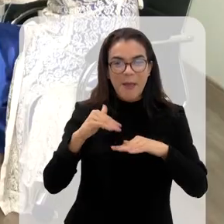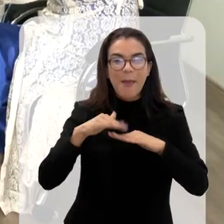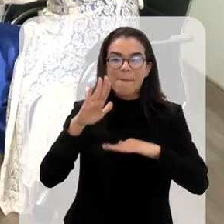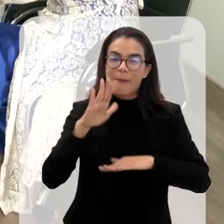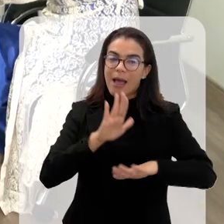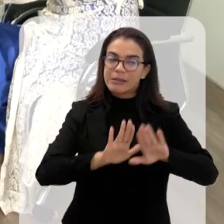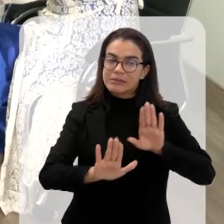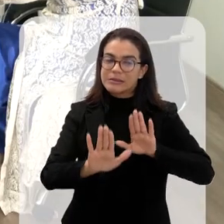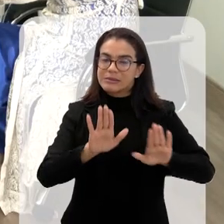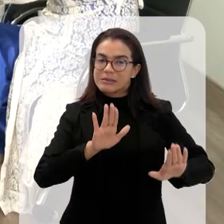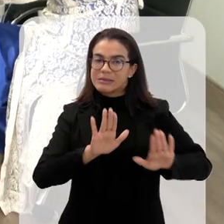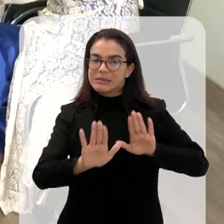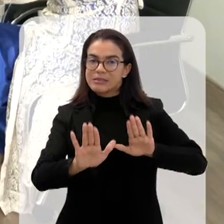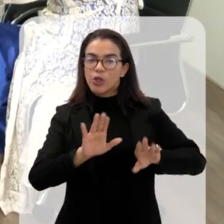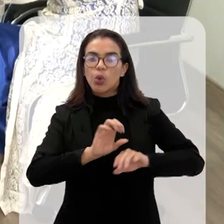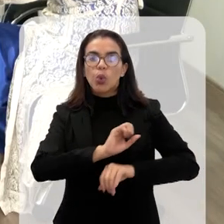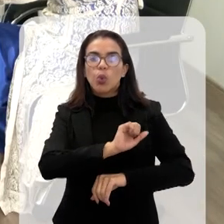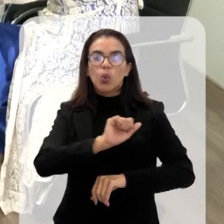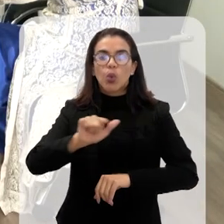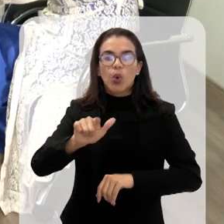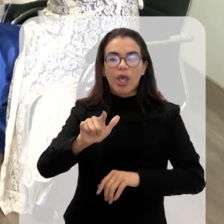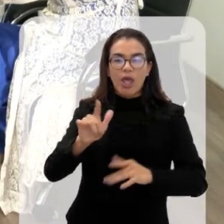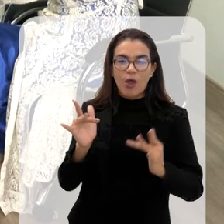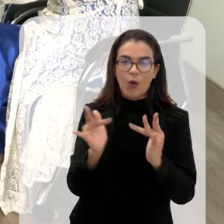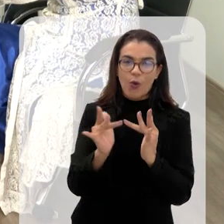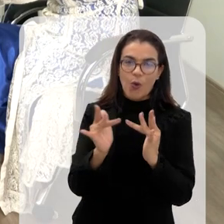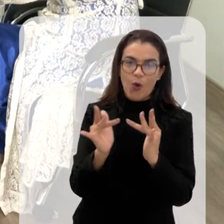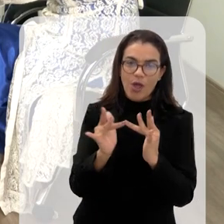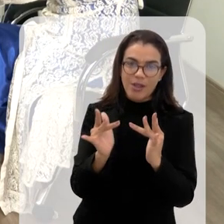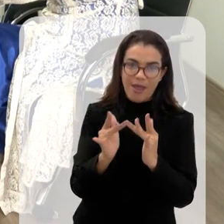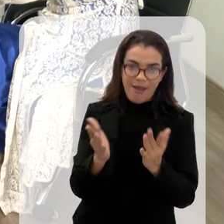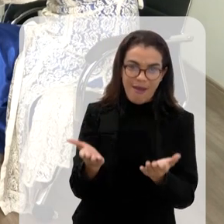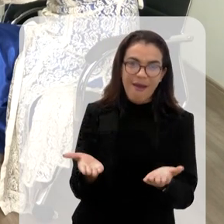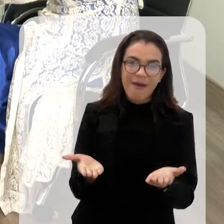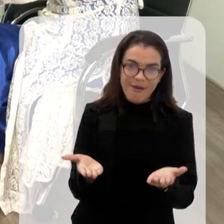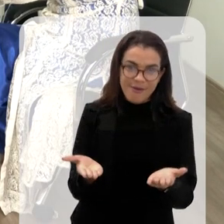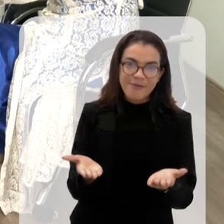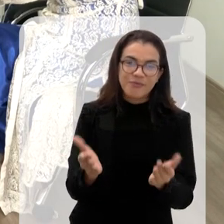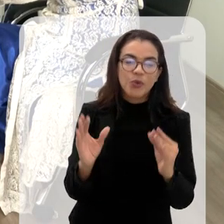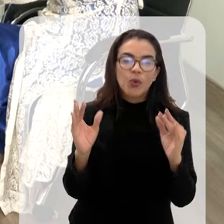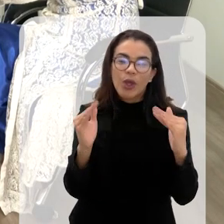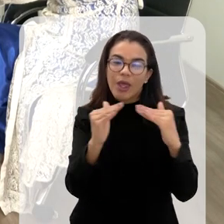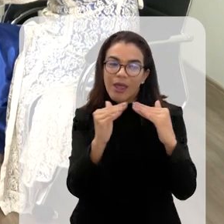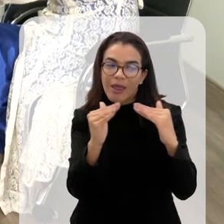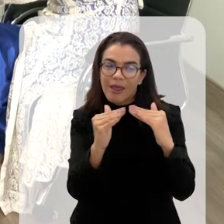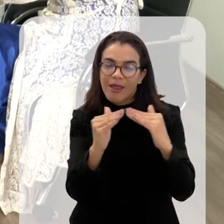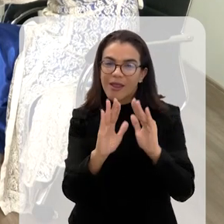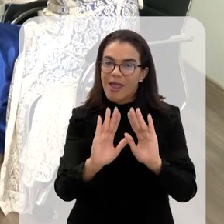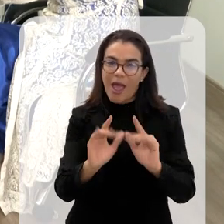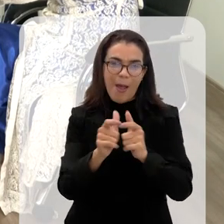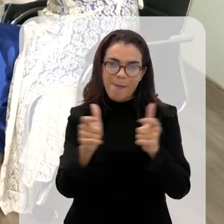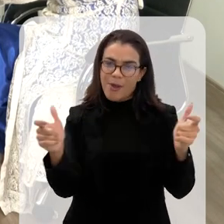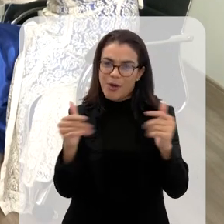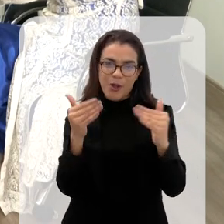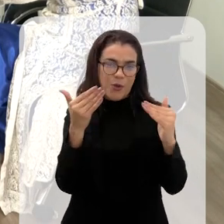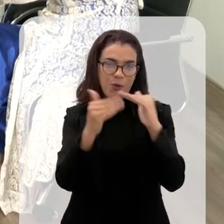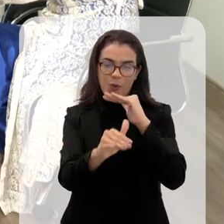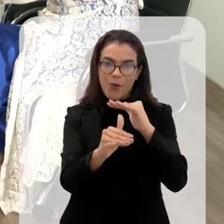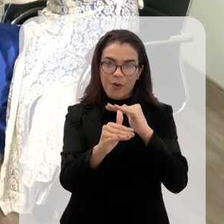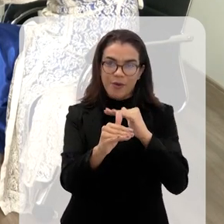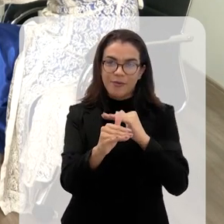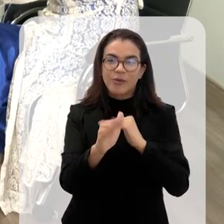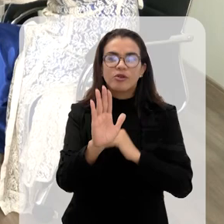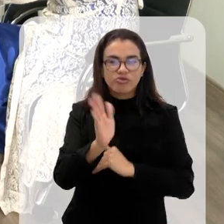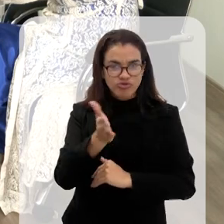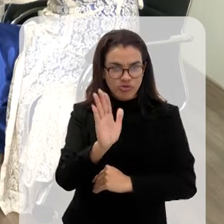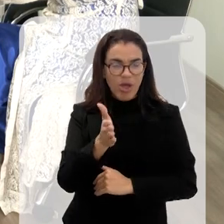Eu acho que é mais por receio do que concordar com aquela atitude daquele homem que bate na mulher na rua. Eu acho que a maioria não concorda.